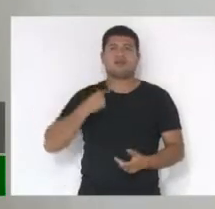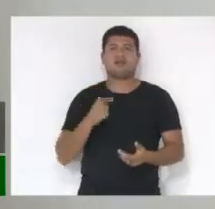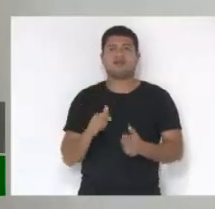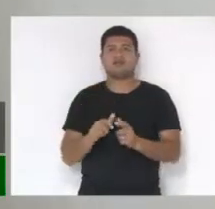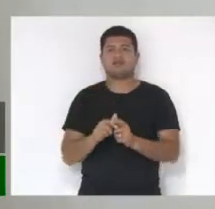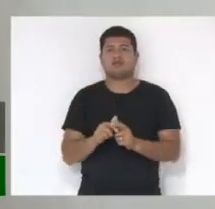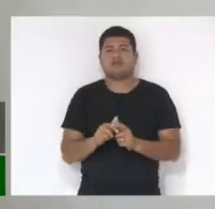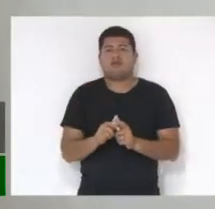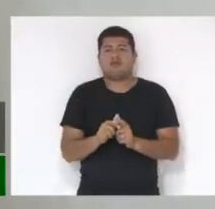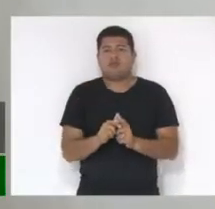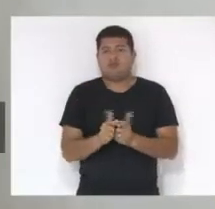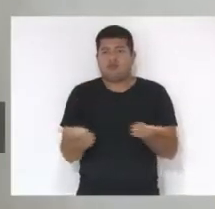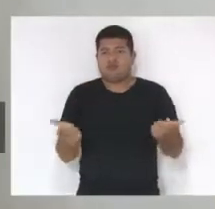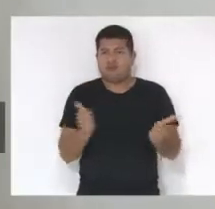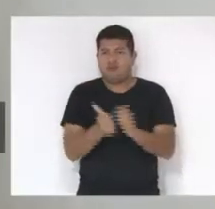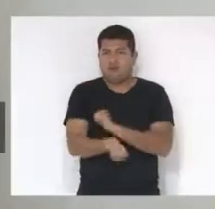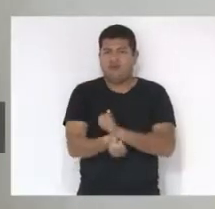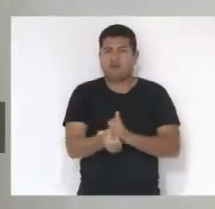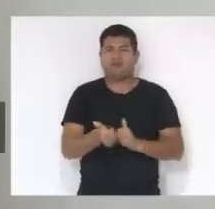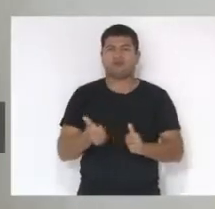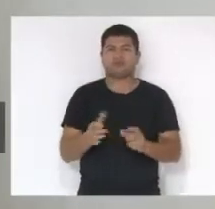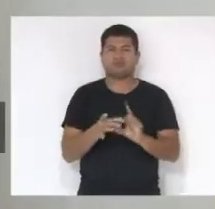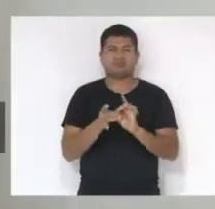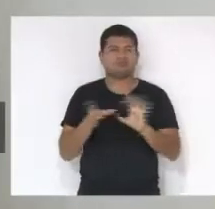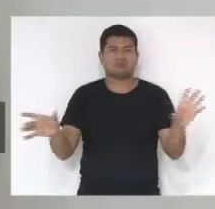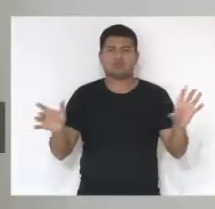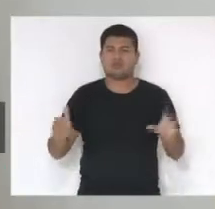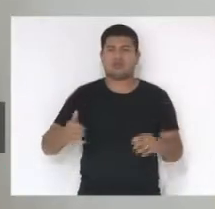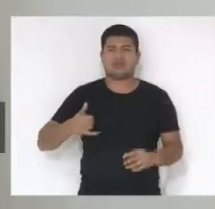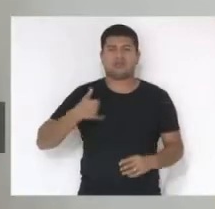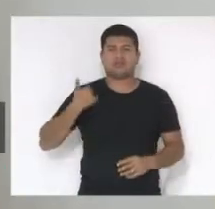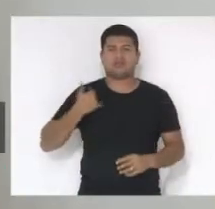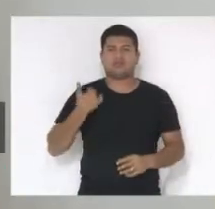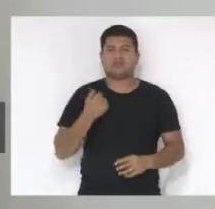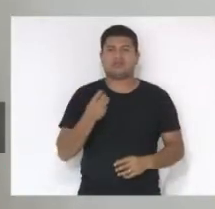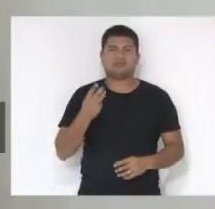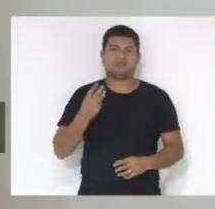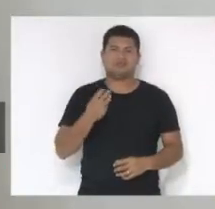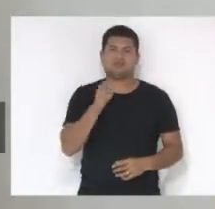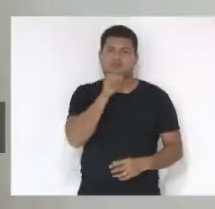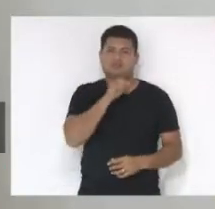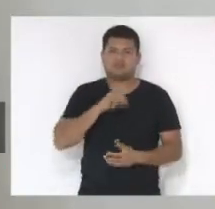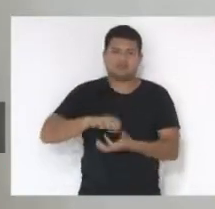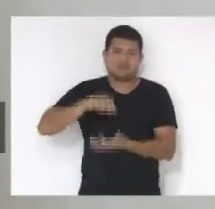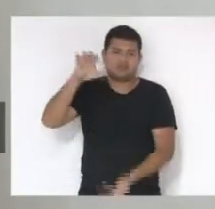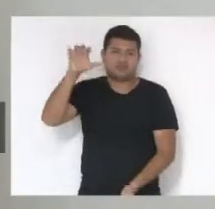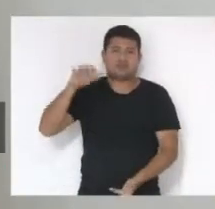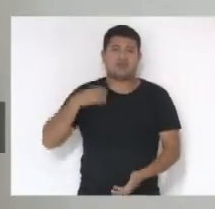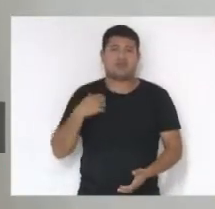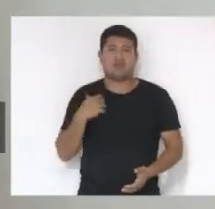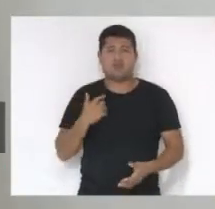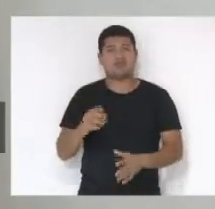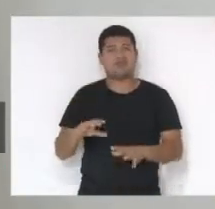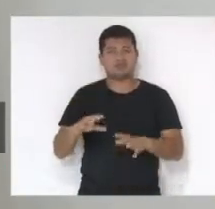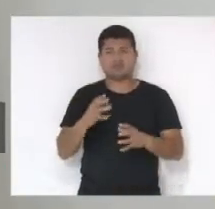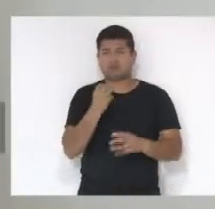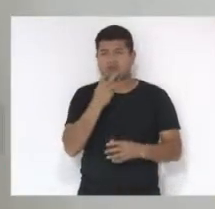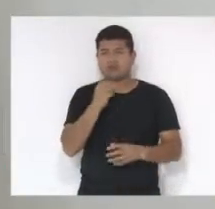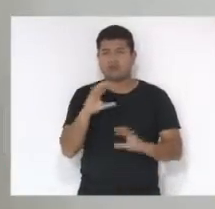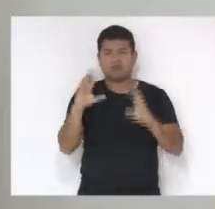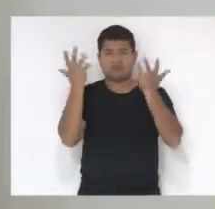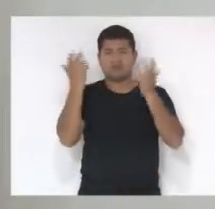JAST, um evento que movimenta cerca de 2 mil pessoas, um público acima de